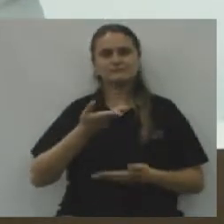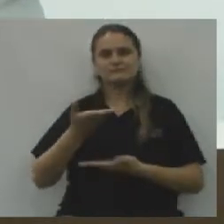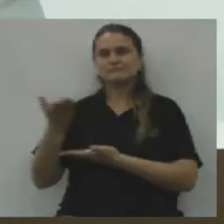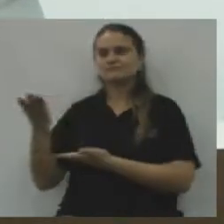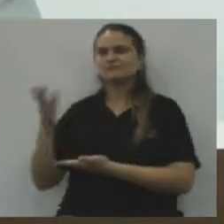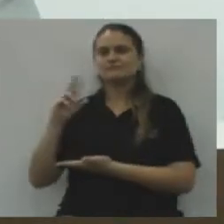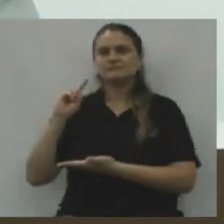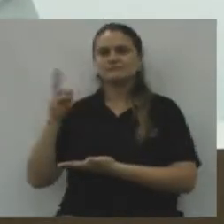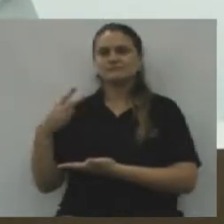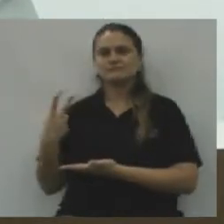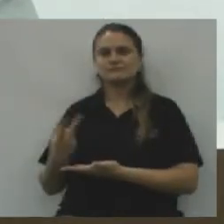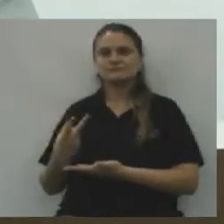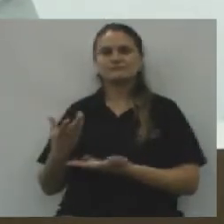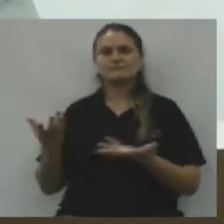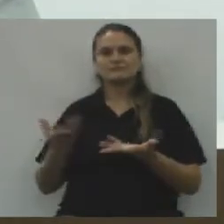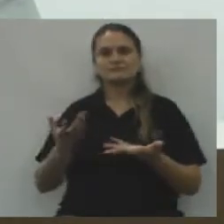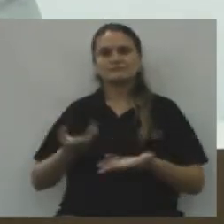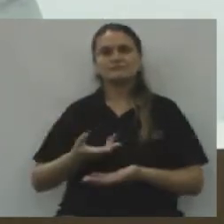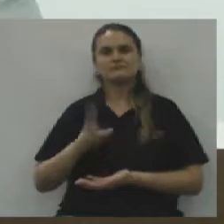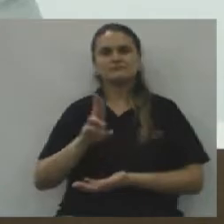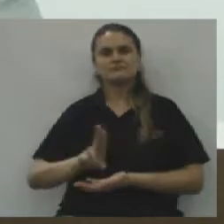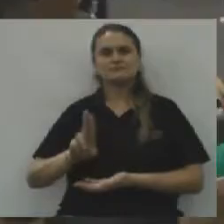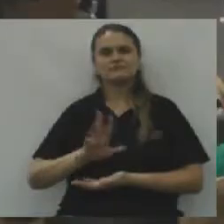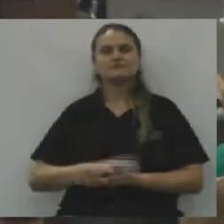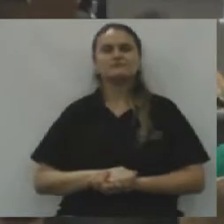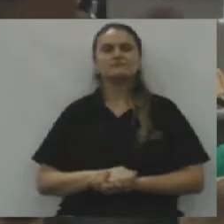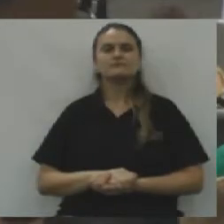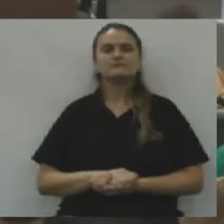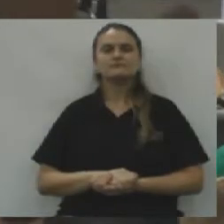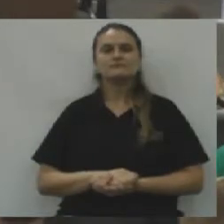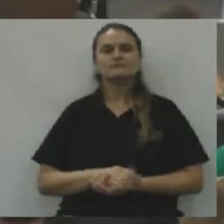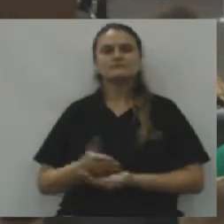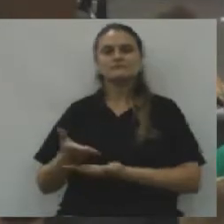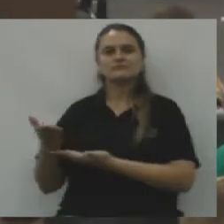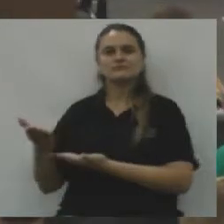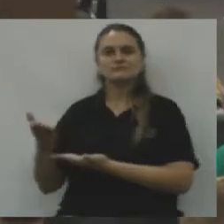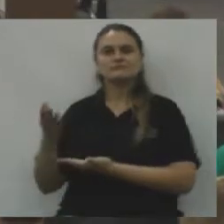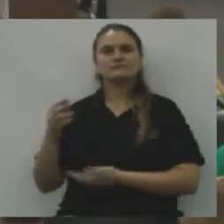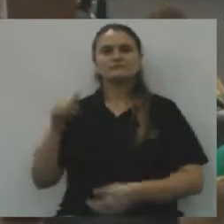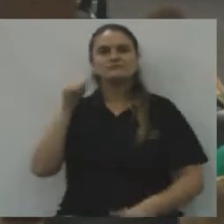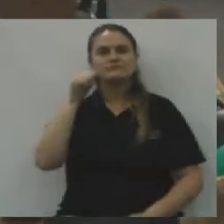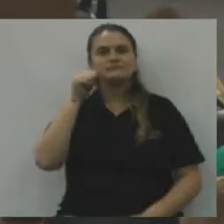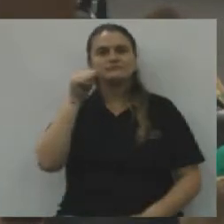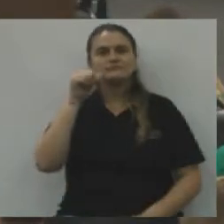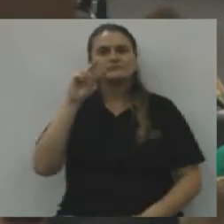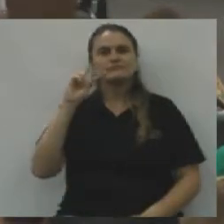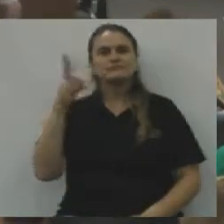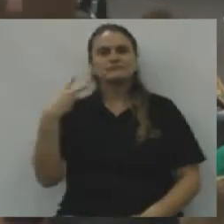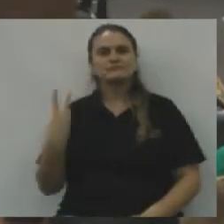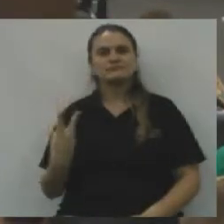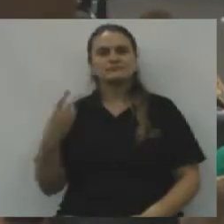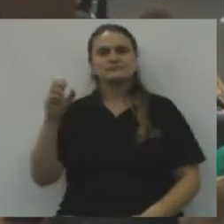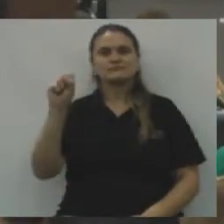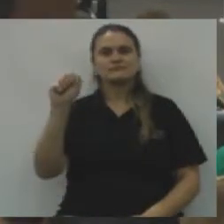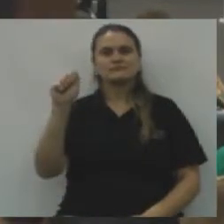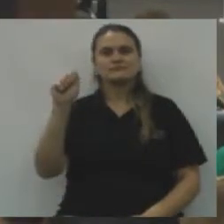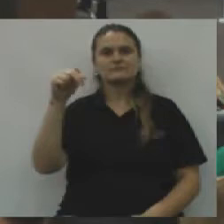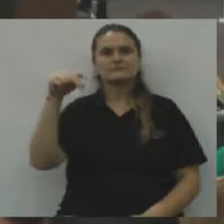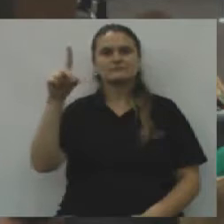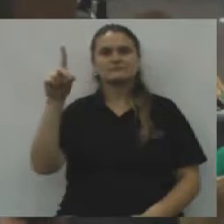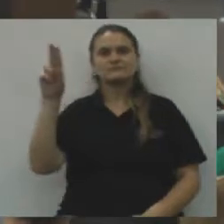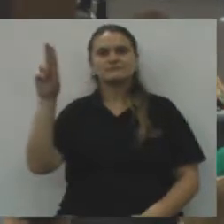palavra aos nobres vereadores que dela desejarem fazer uso. Com a palavra, a vereadora Sandra Aparecida